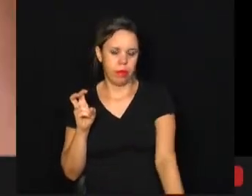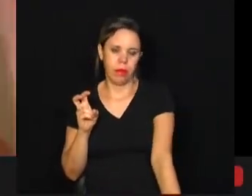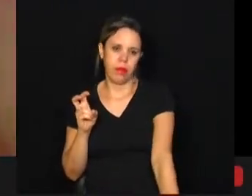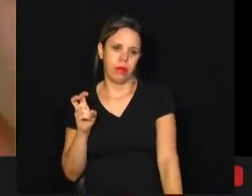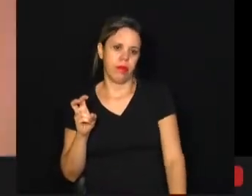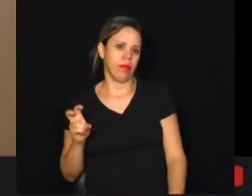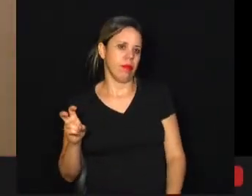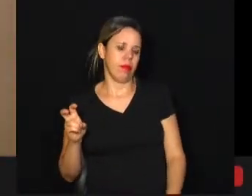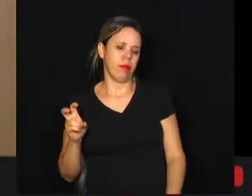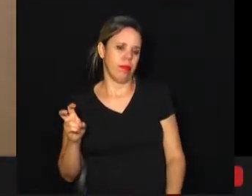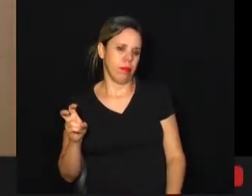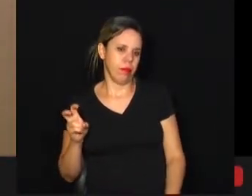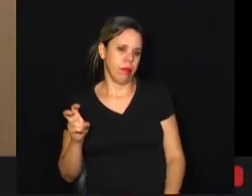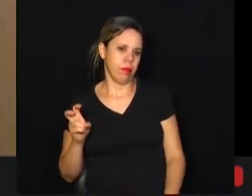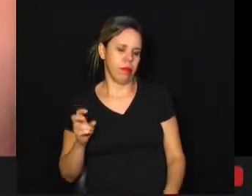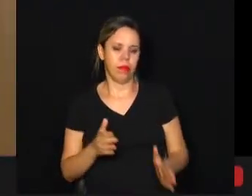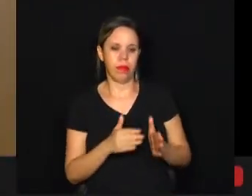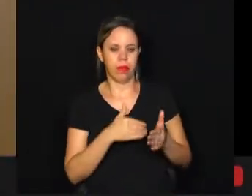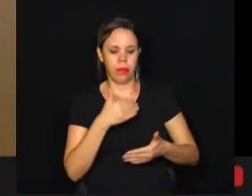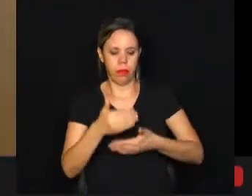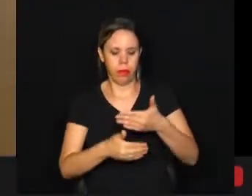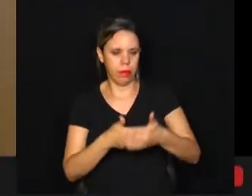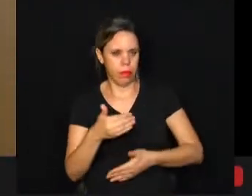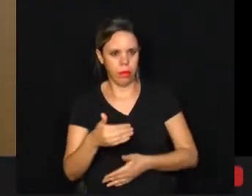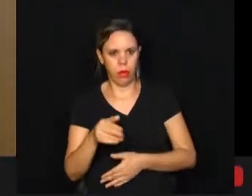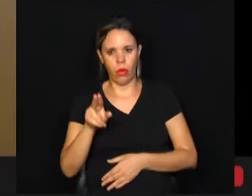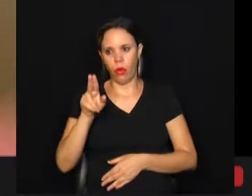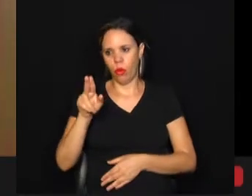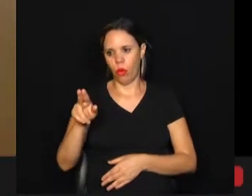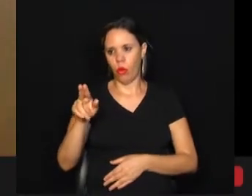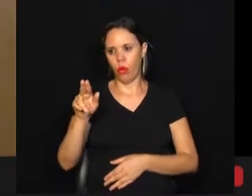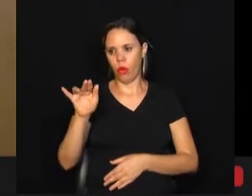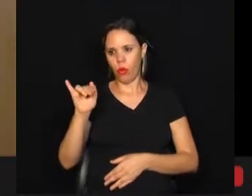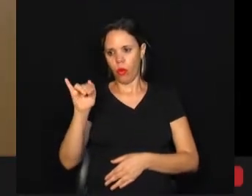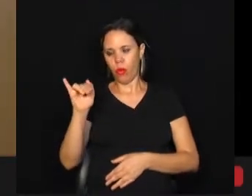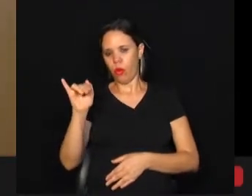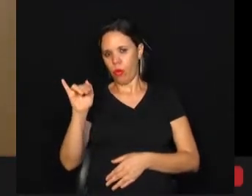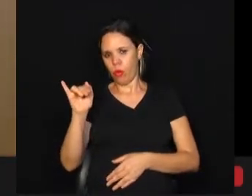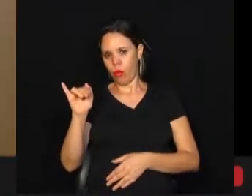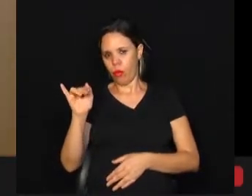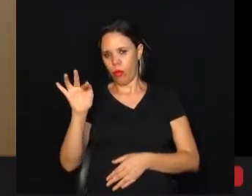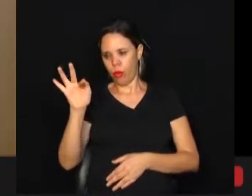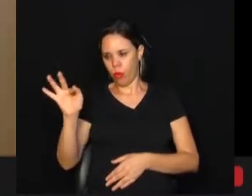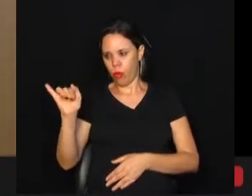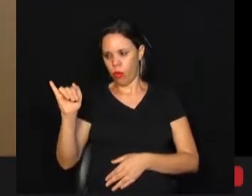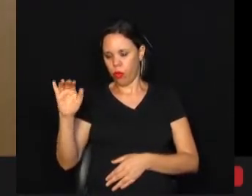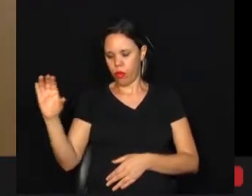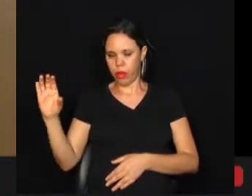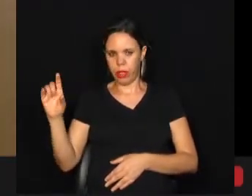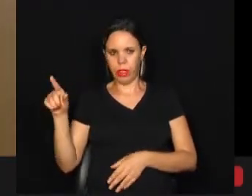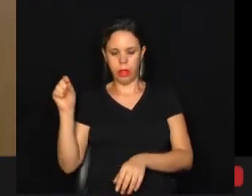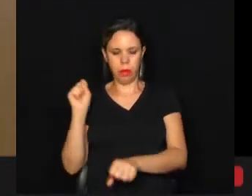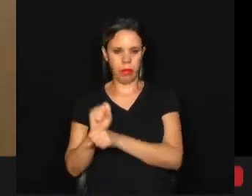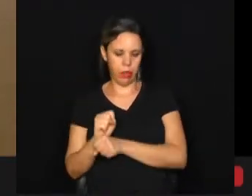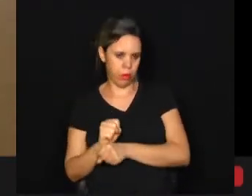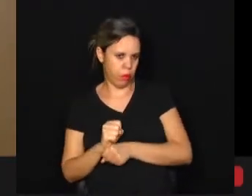sessões, 5 etapas, o FIC. O FIC parou a sua